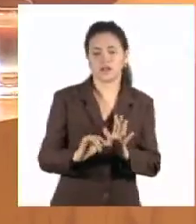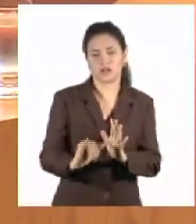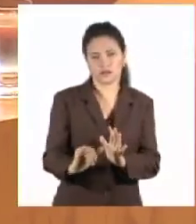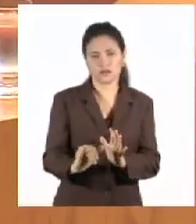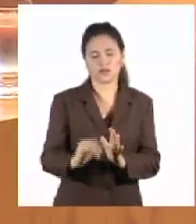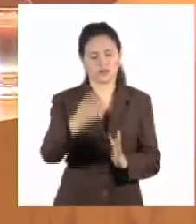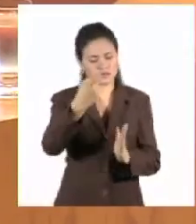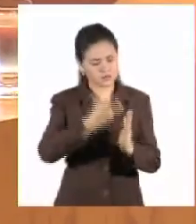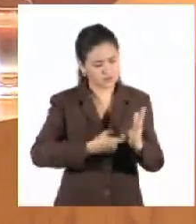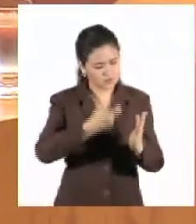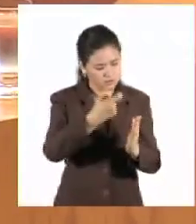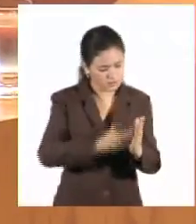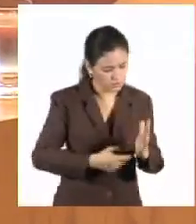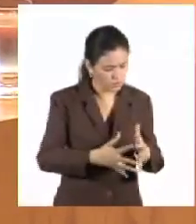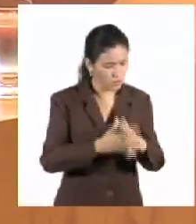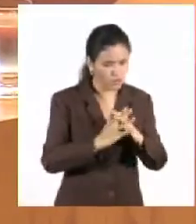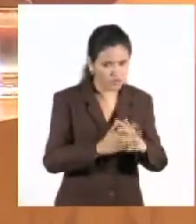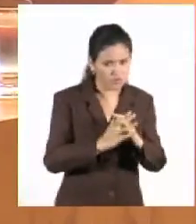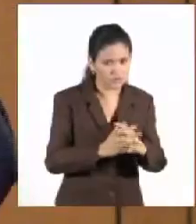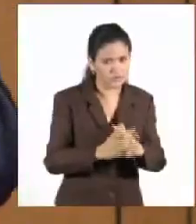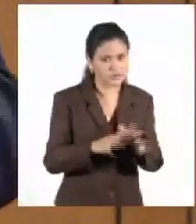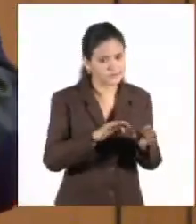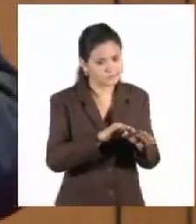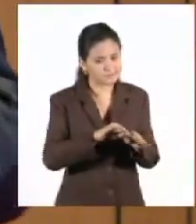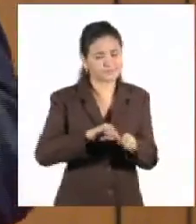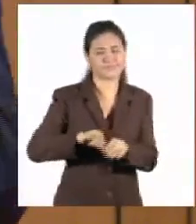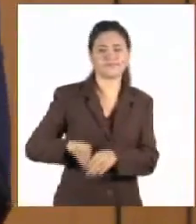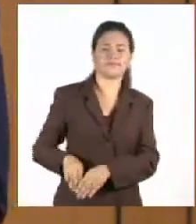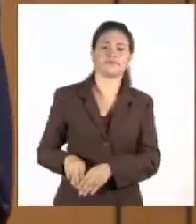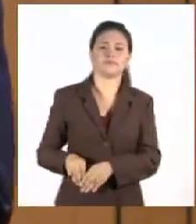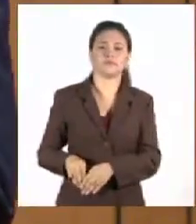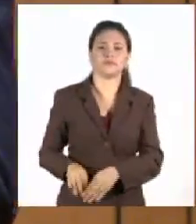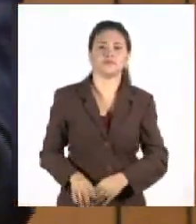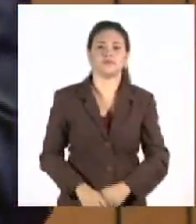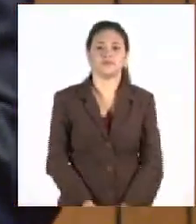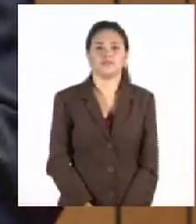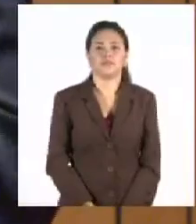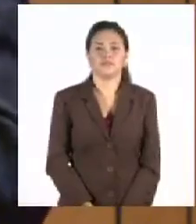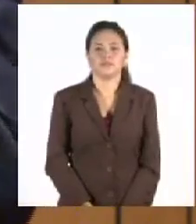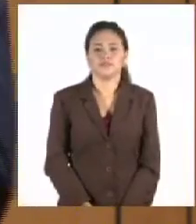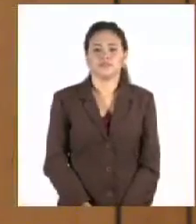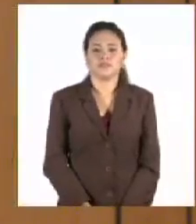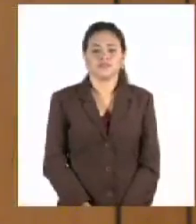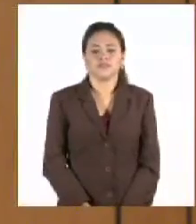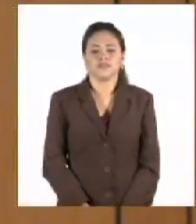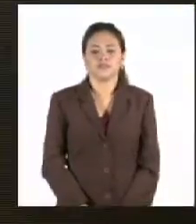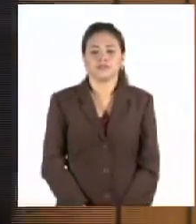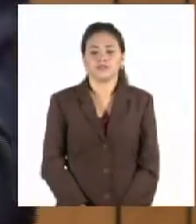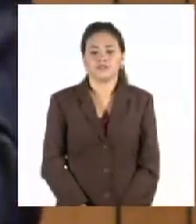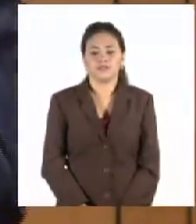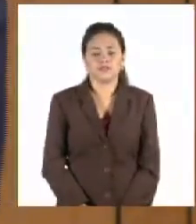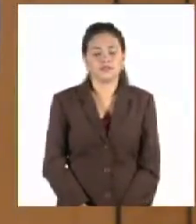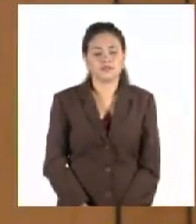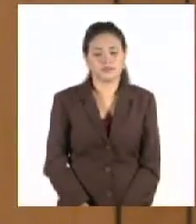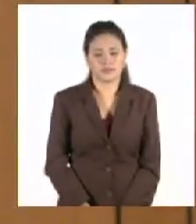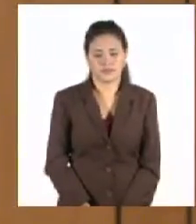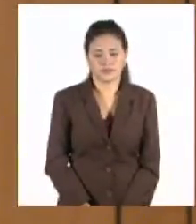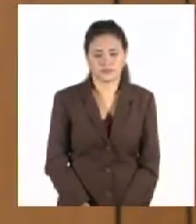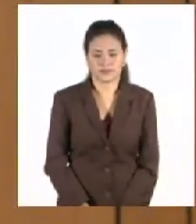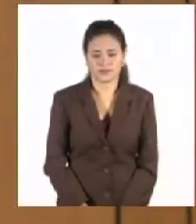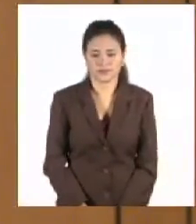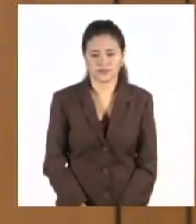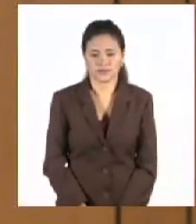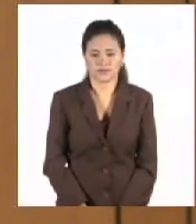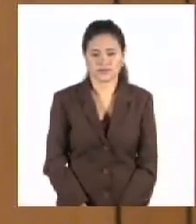textos que possam criar divergências. Só para concluir, senhor presidente. Porque as divergências que vão certamente causar os